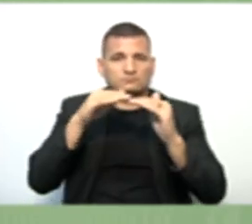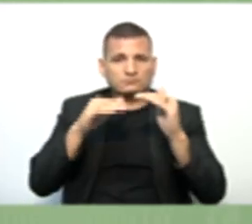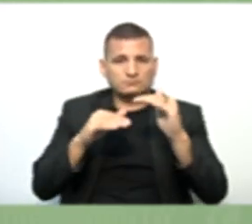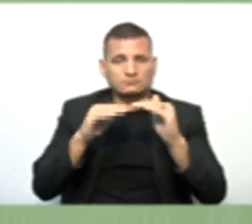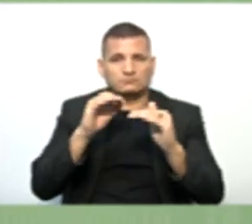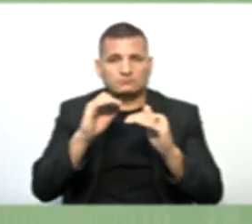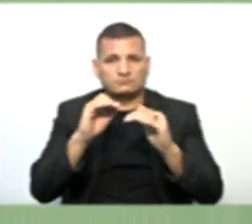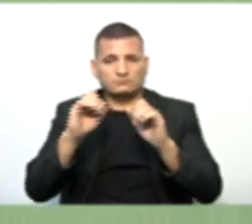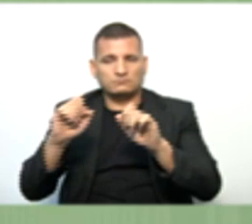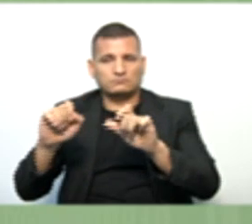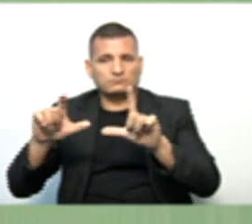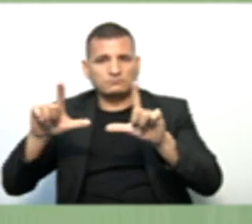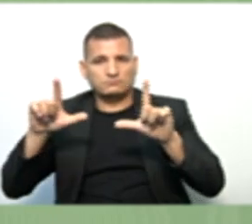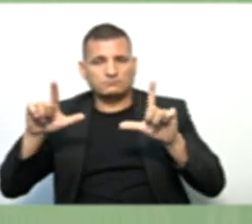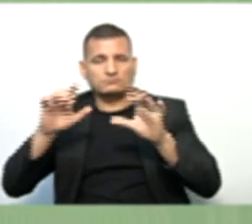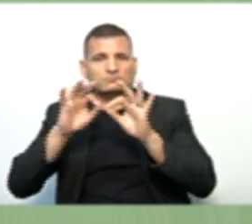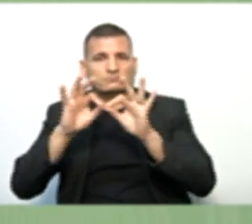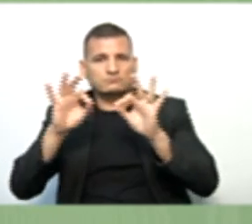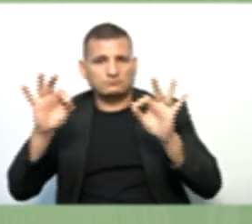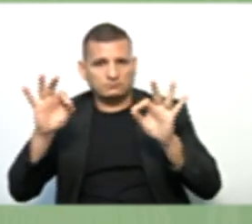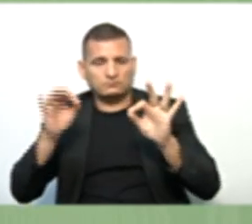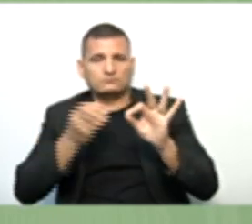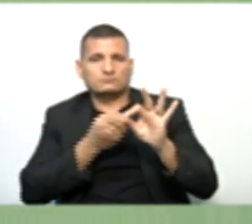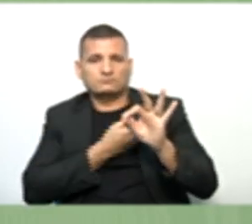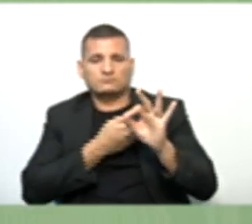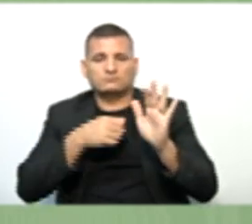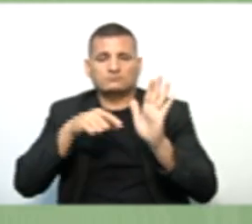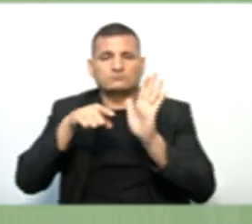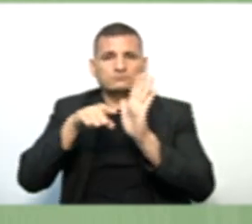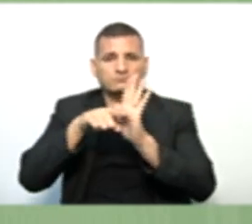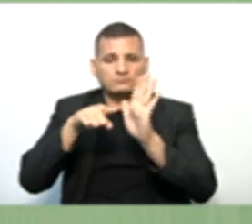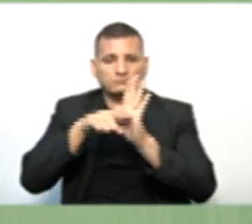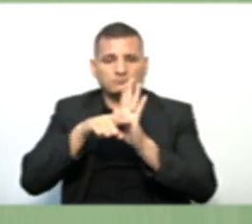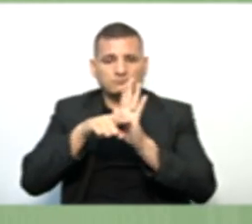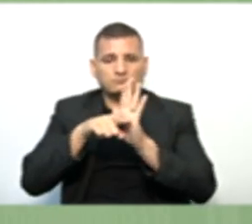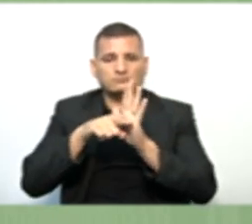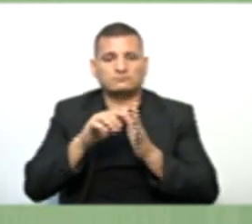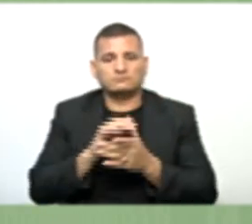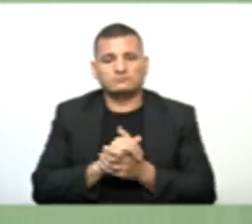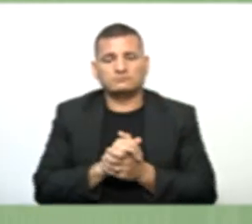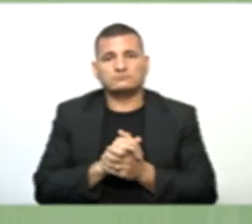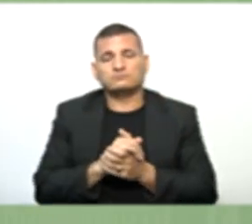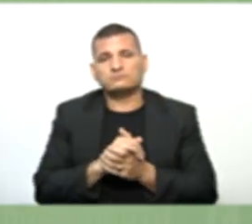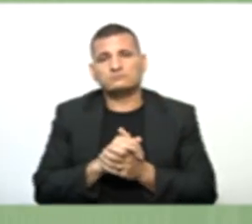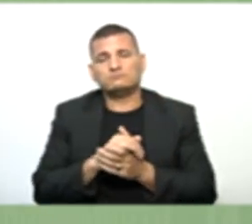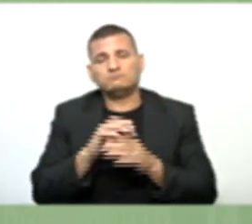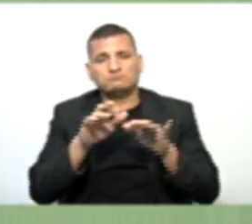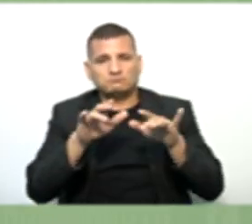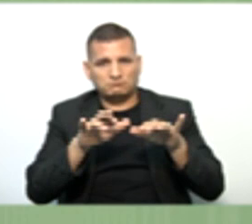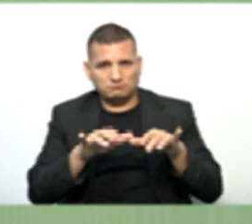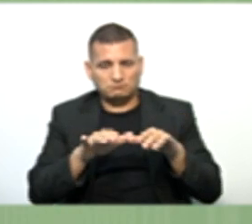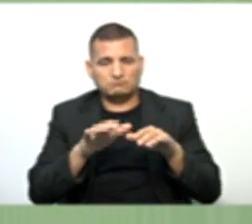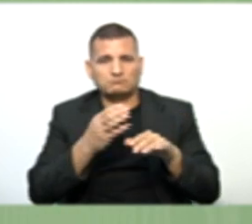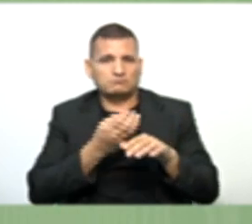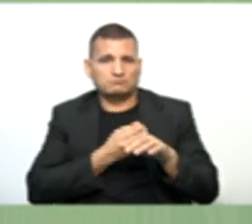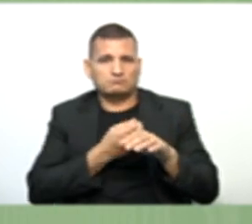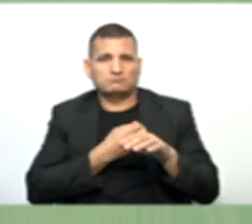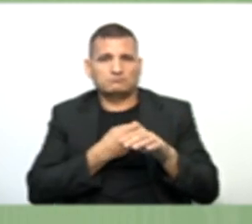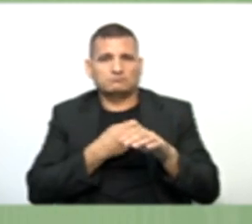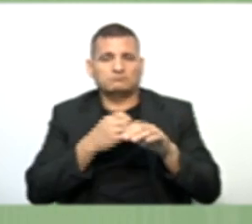imprimir a mensagem, o número digitado é negativo. E ainda o número pode ser igual a 0. Então, ele vai